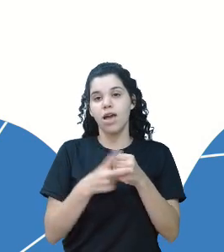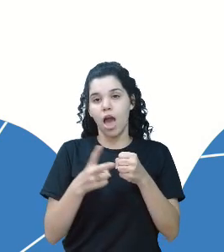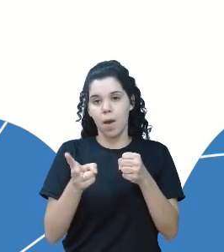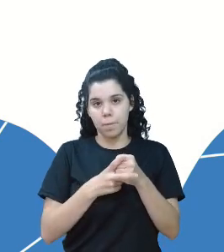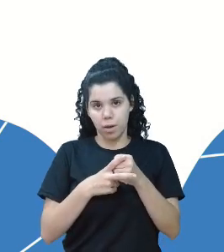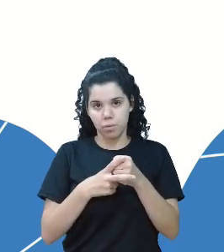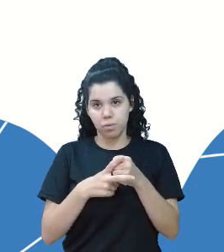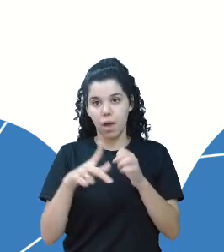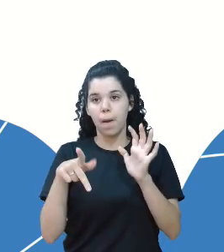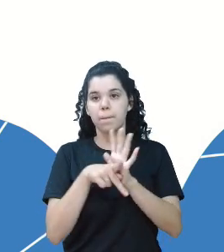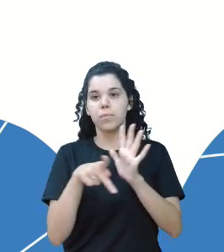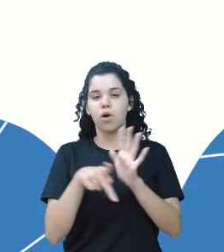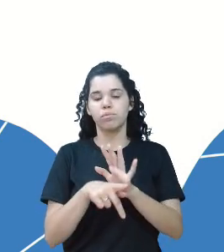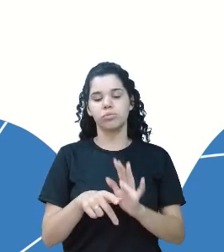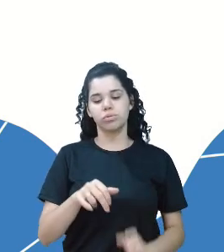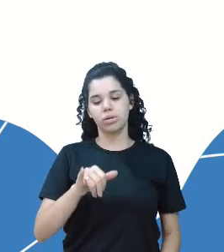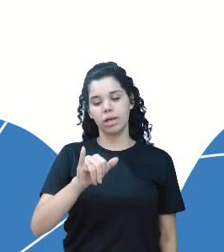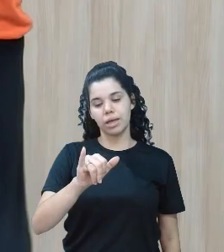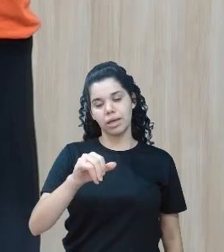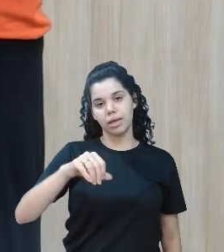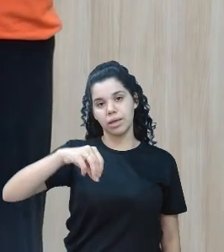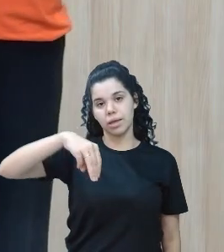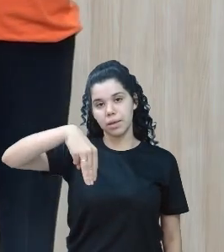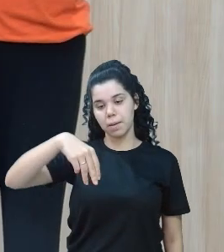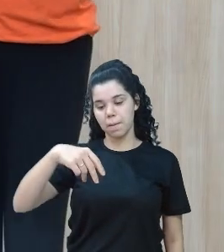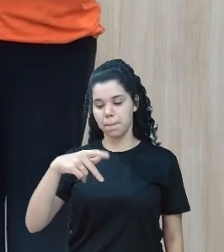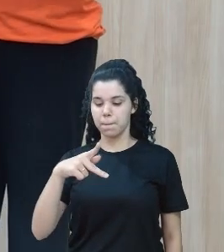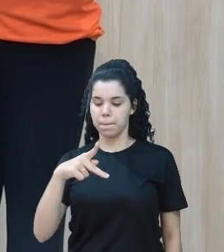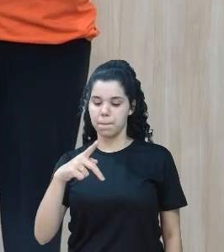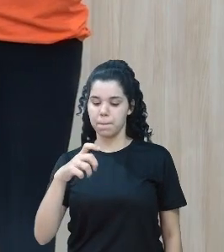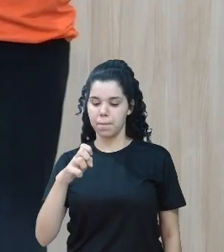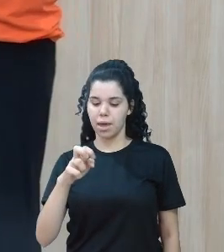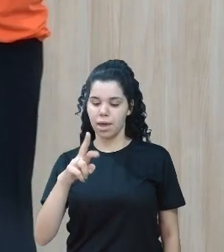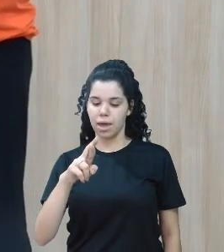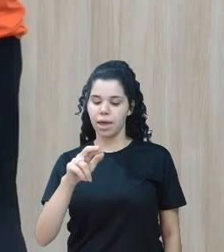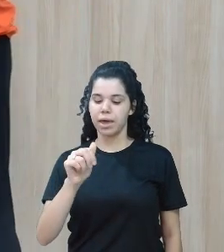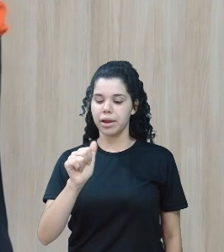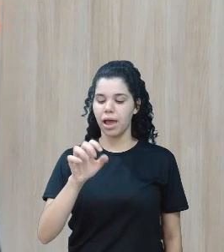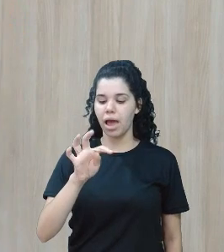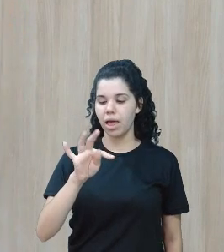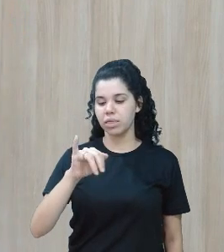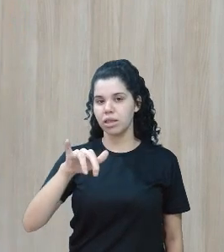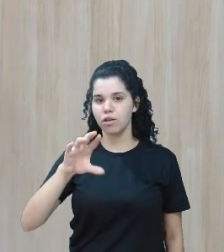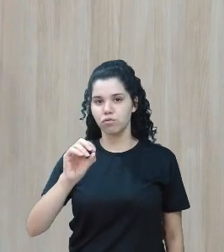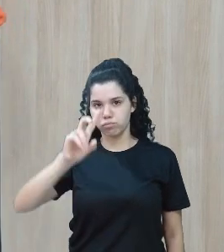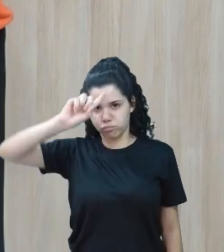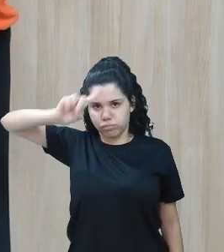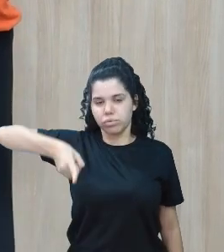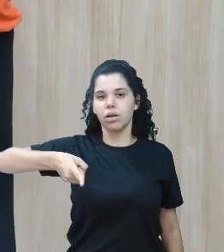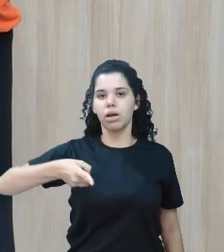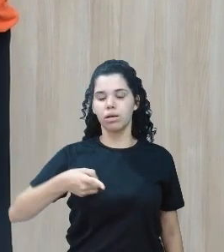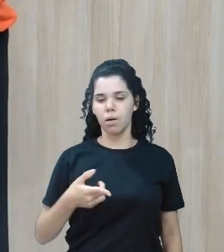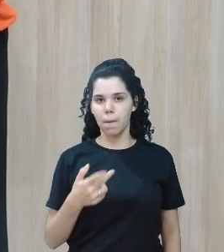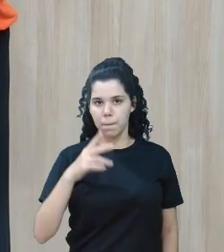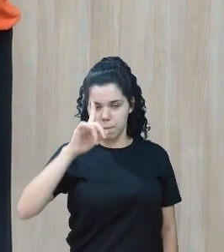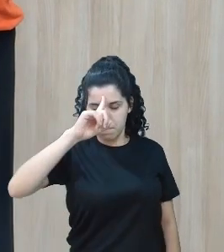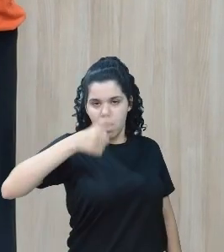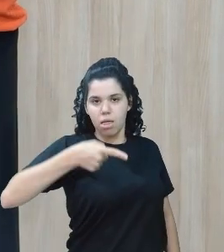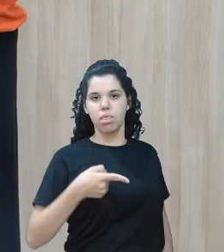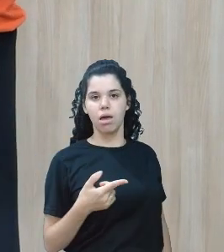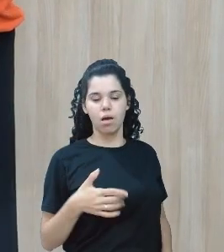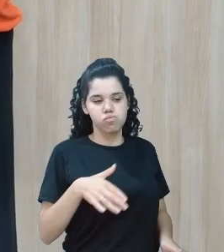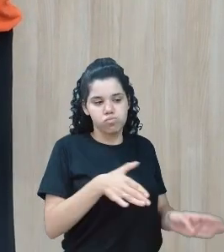está no imperativo. Verbos no imperativo, a gente usa para dar uma ordem,